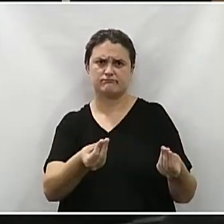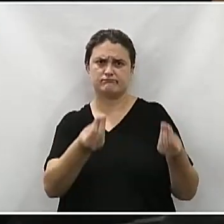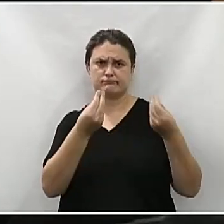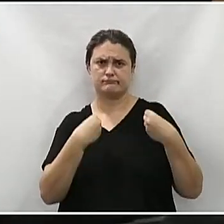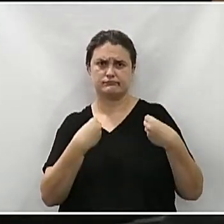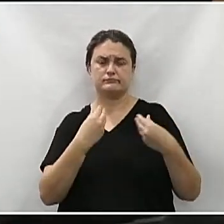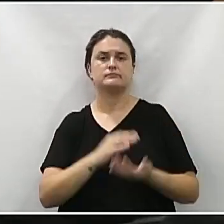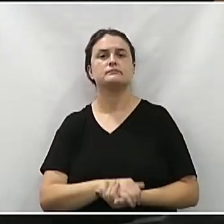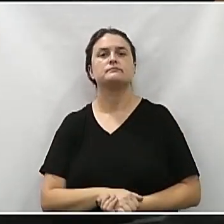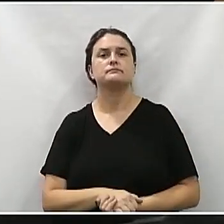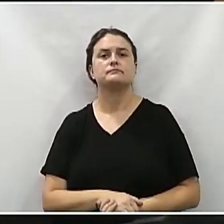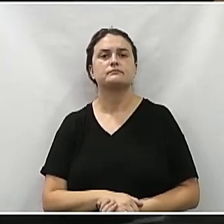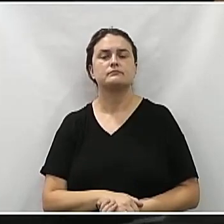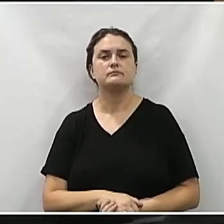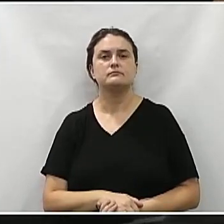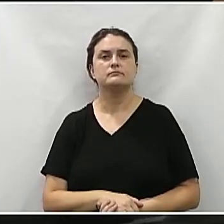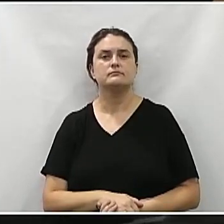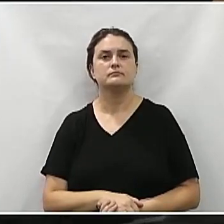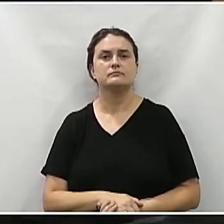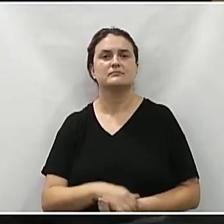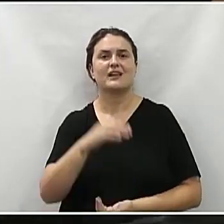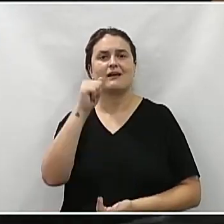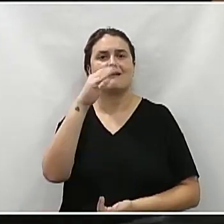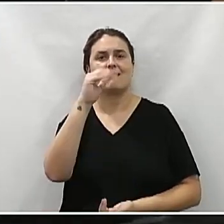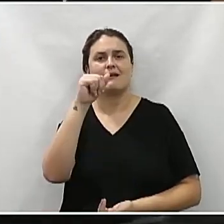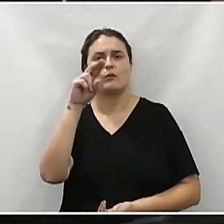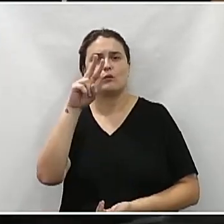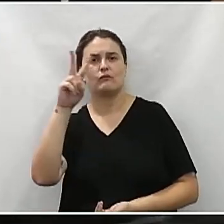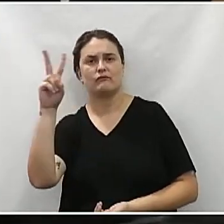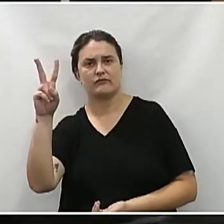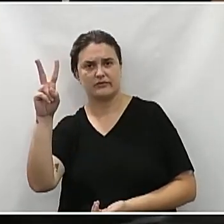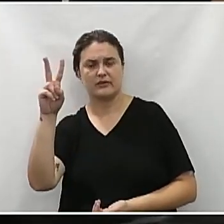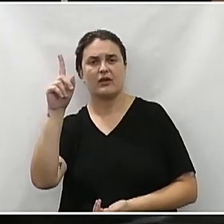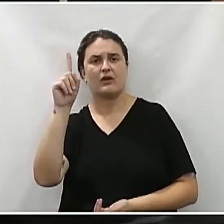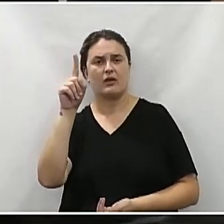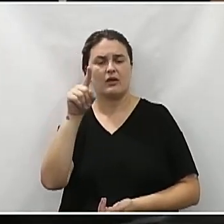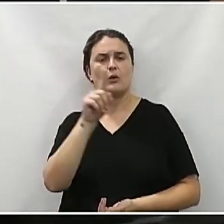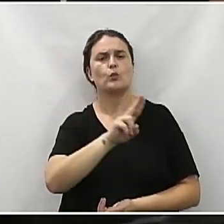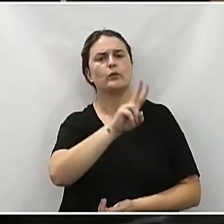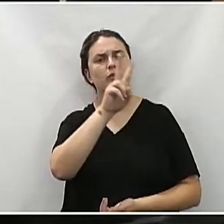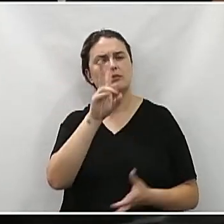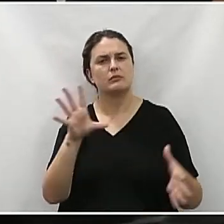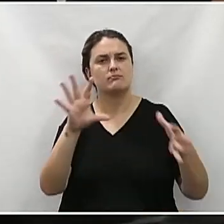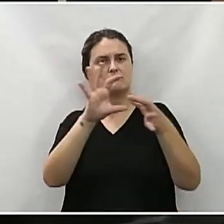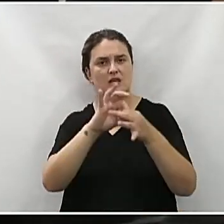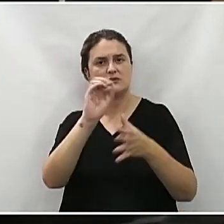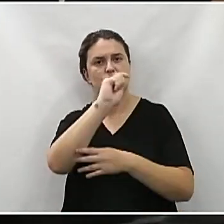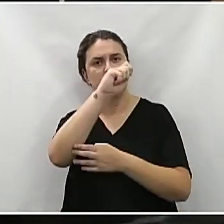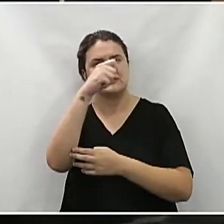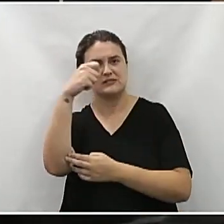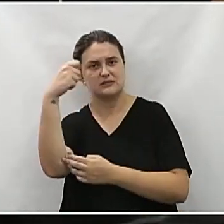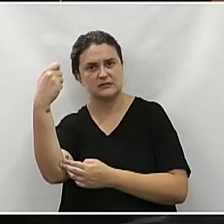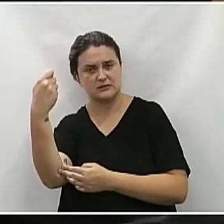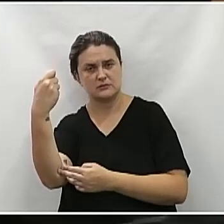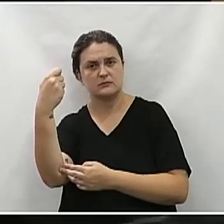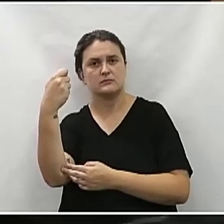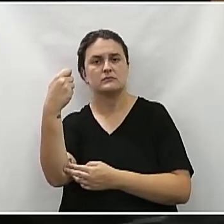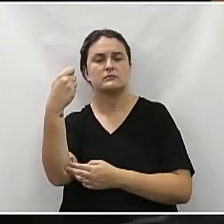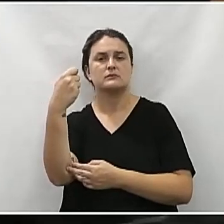encaminhado por parte da KUV que é a União Comunitária das Associações